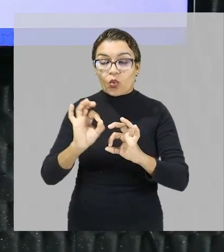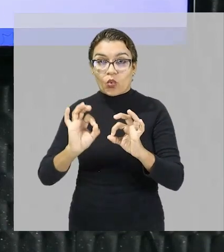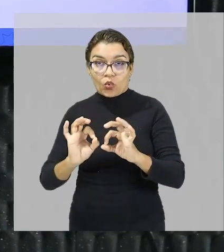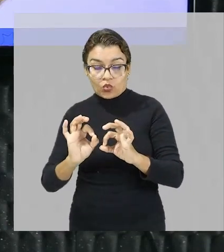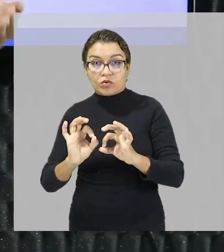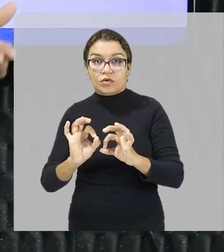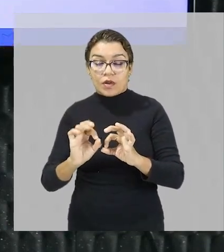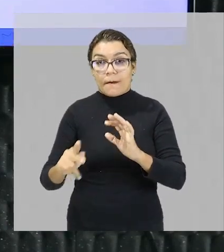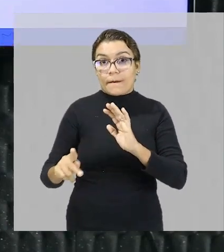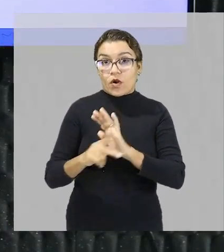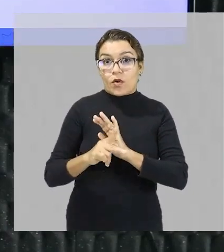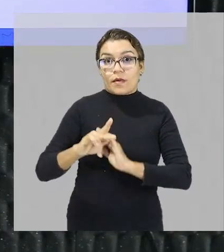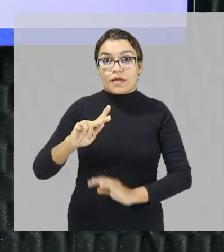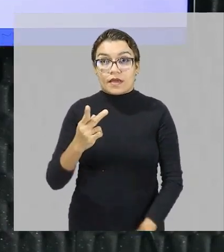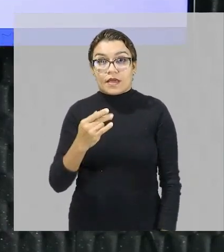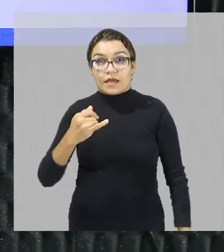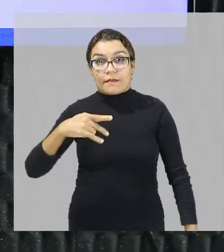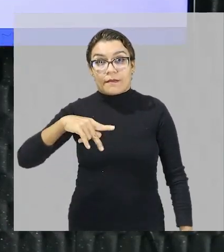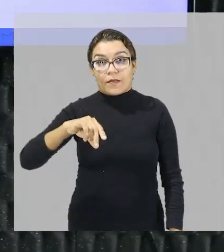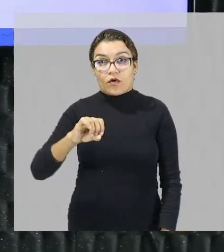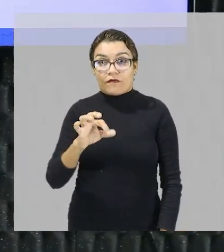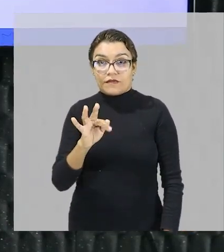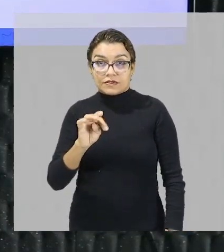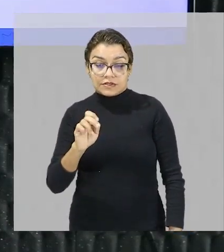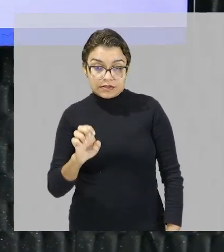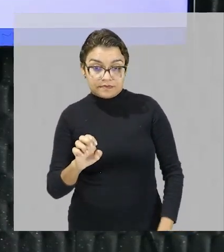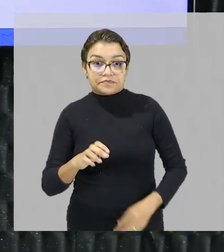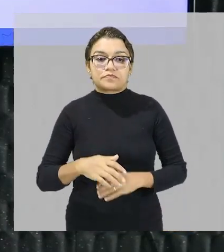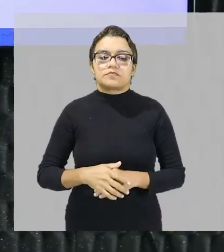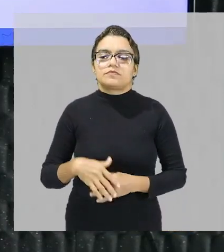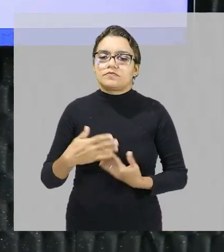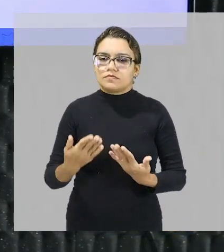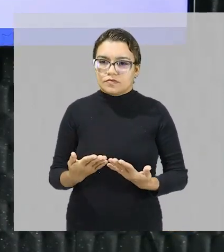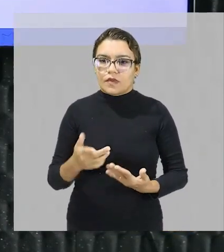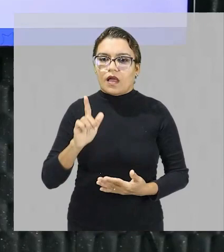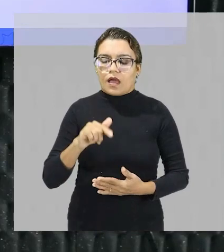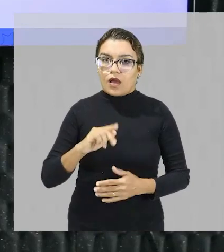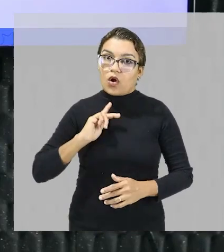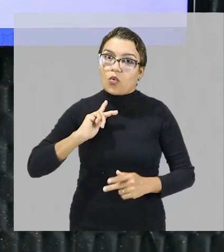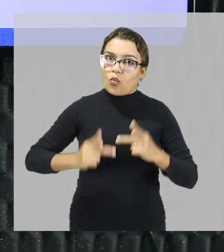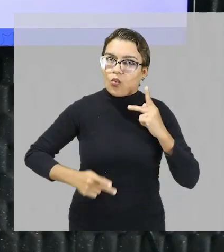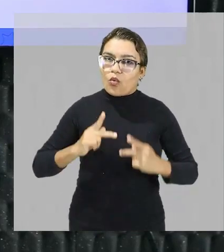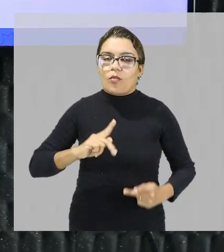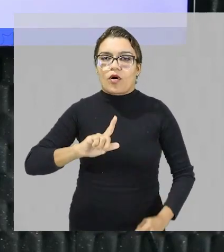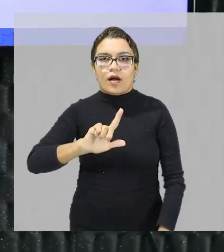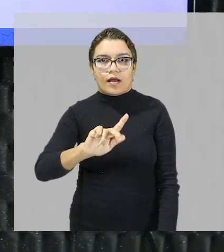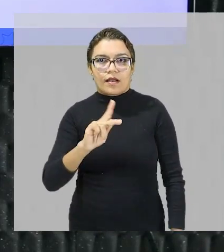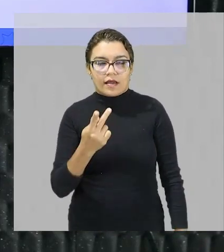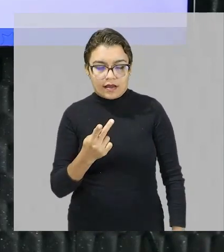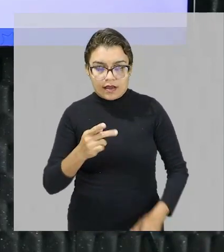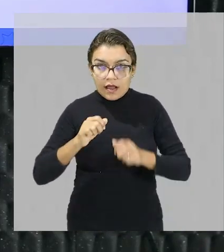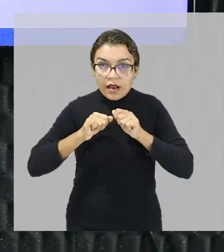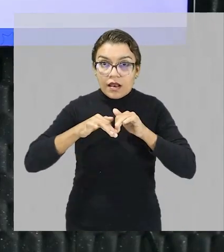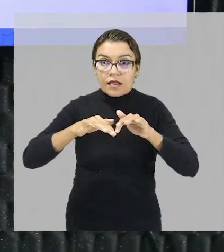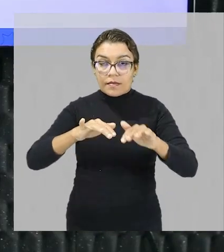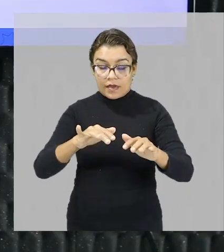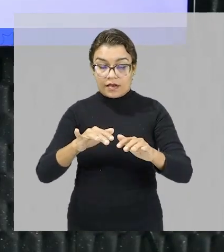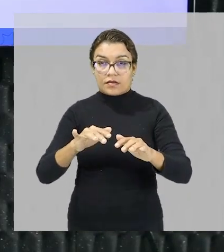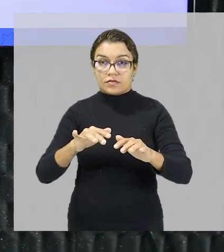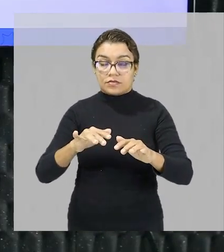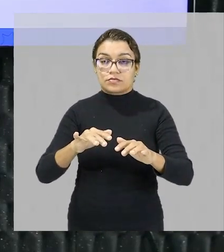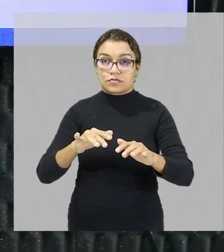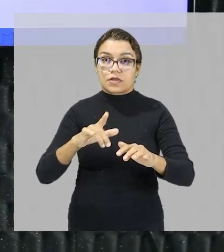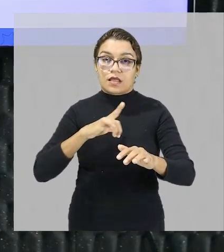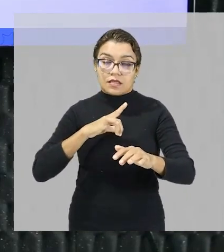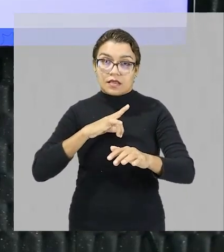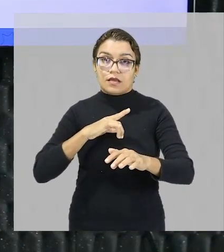ação da hipófise. E aí um dos hormônios da hipófise é o LH, que é liberado na glândula hipófise, tá? Cai